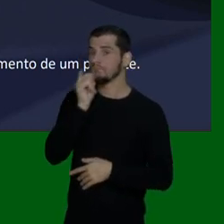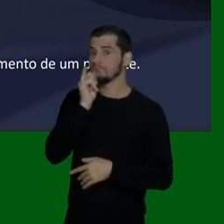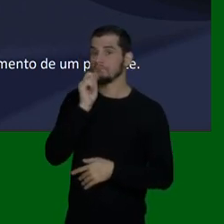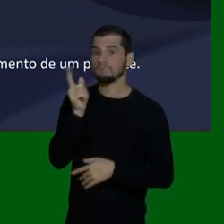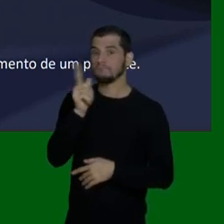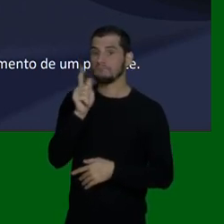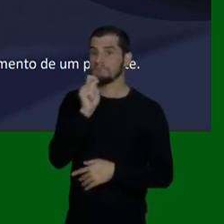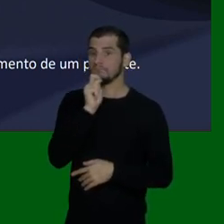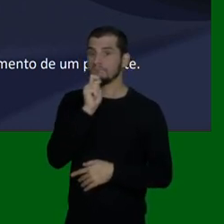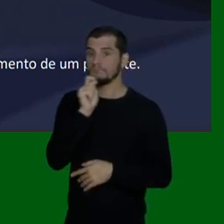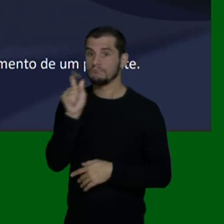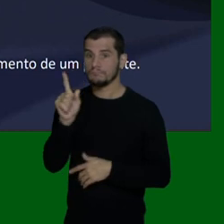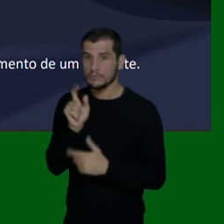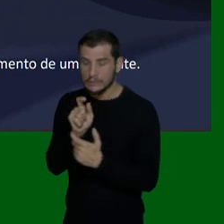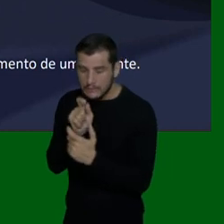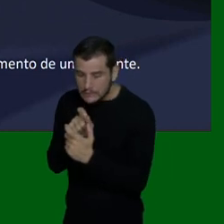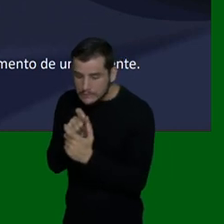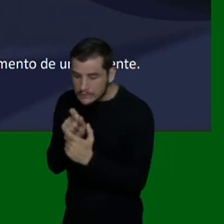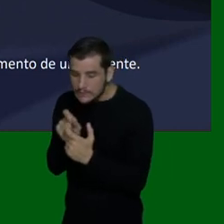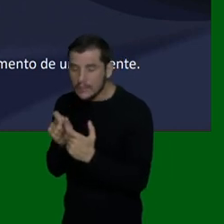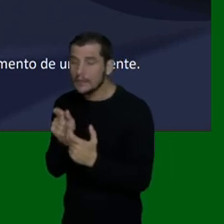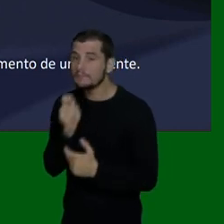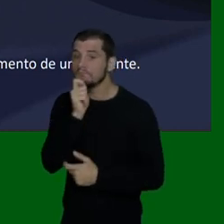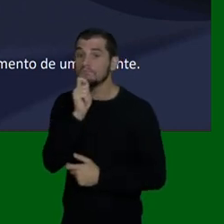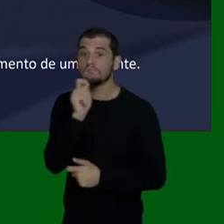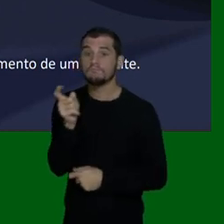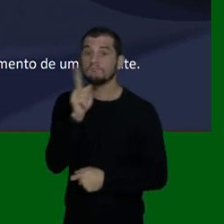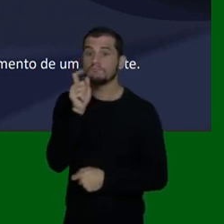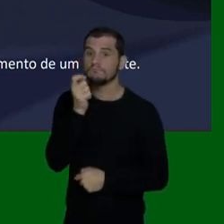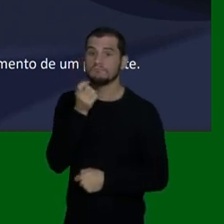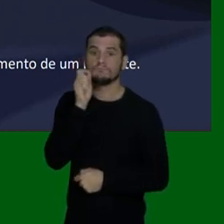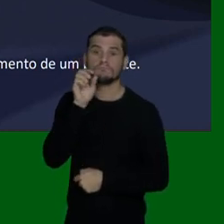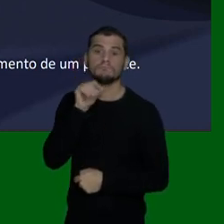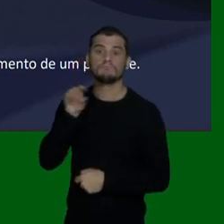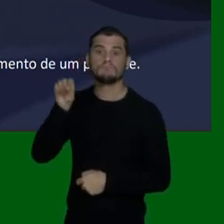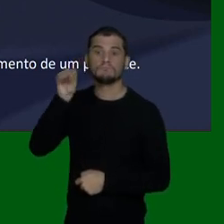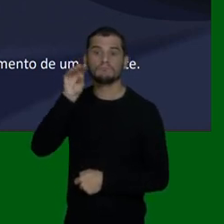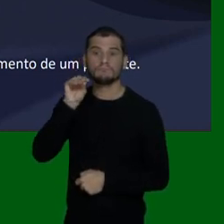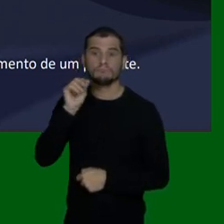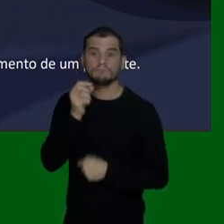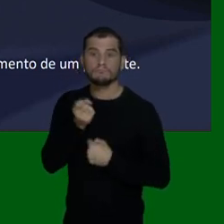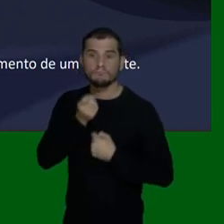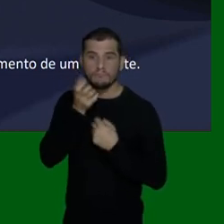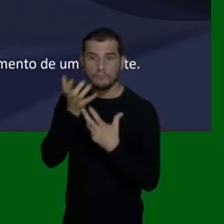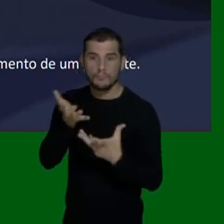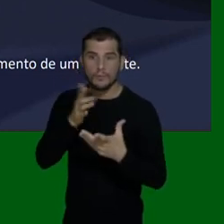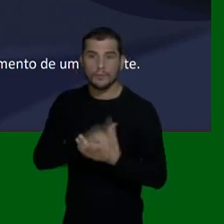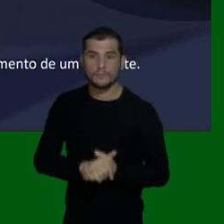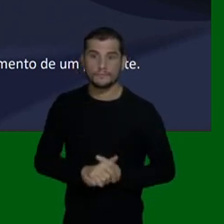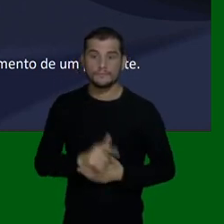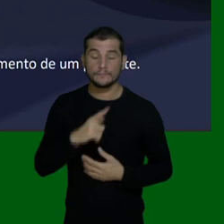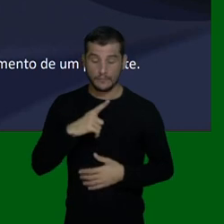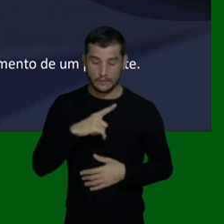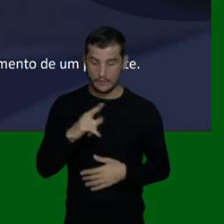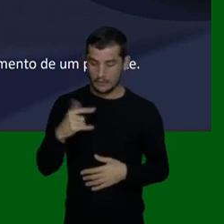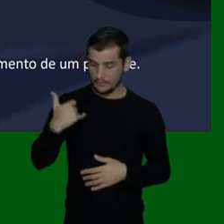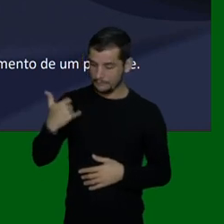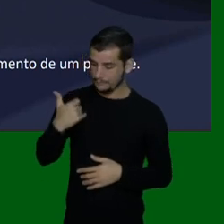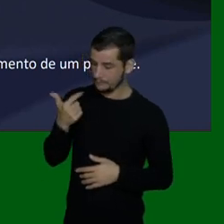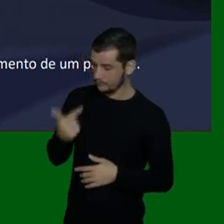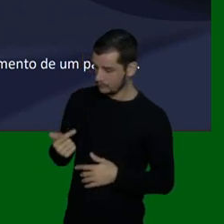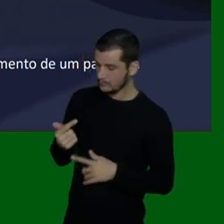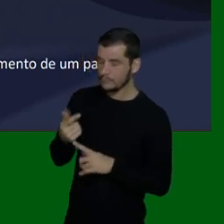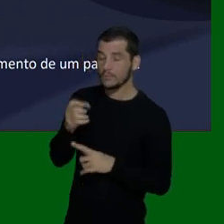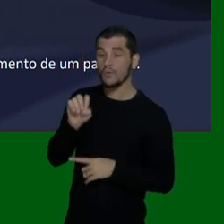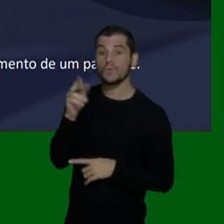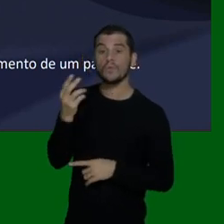Ava nem se lavava por quê Porque para 7 8 anos ele ganhou um laudo de disléxico e sabe onde é